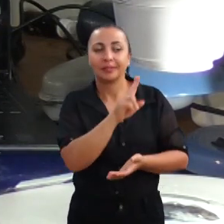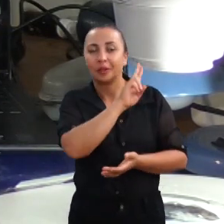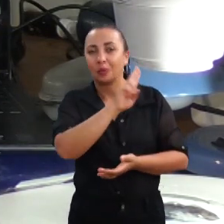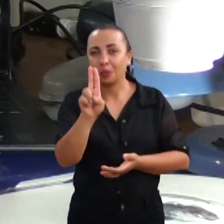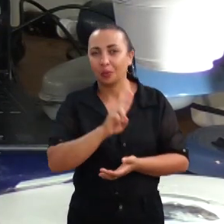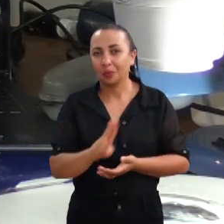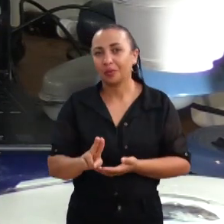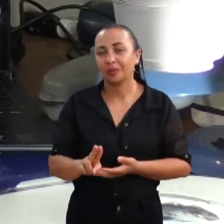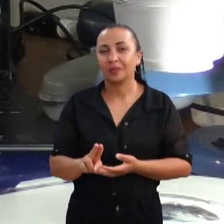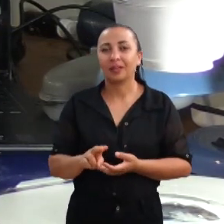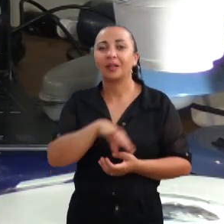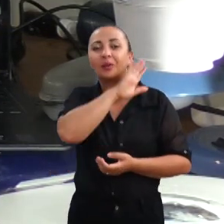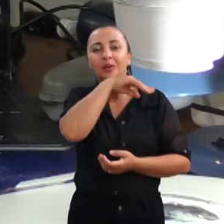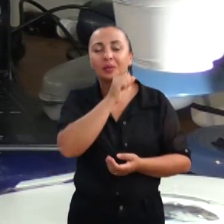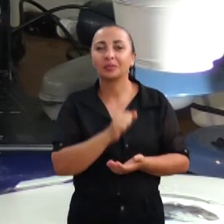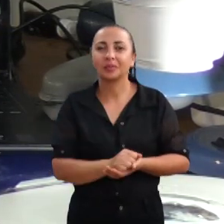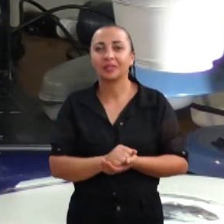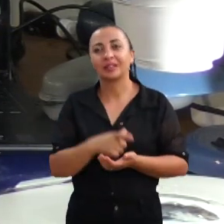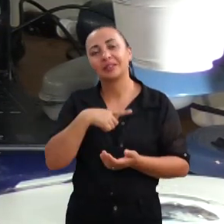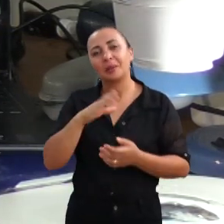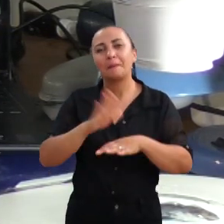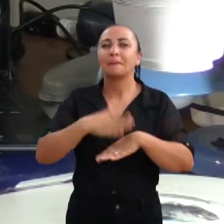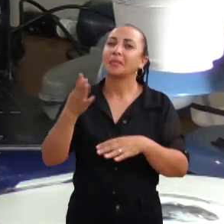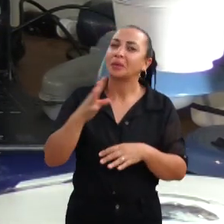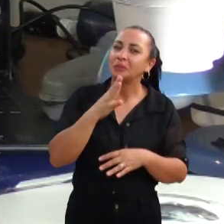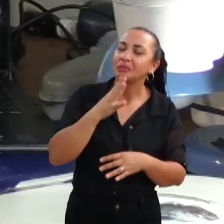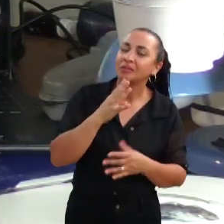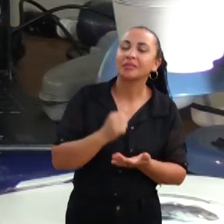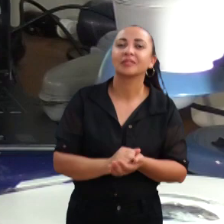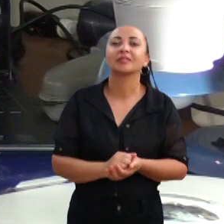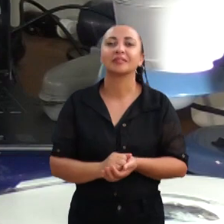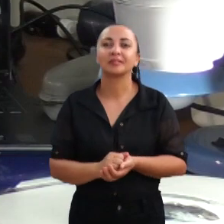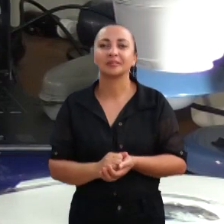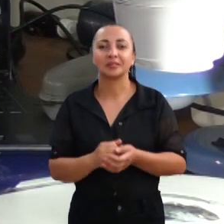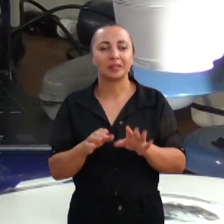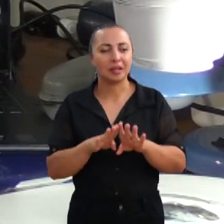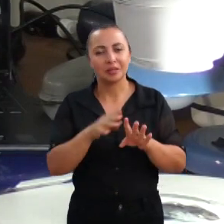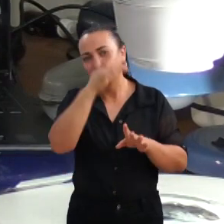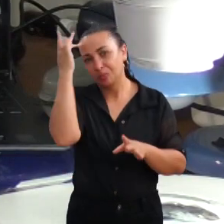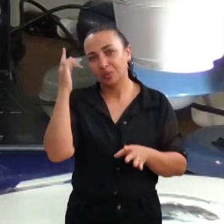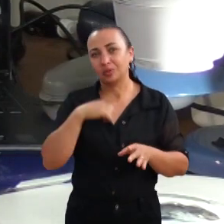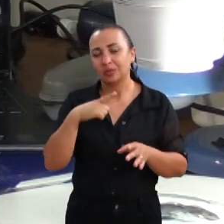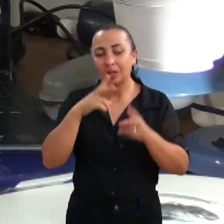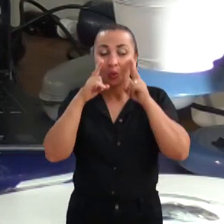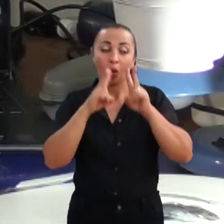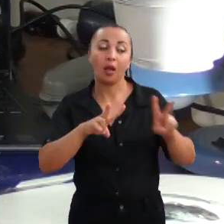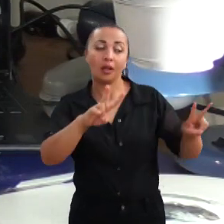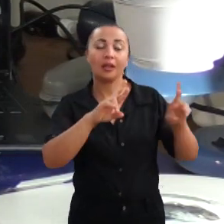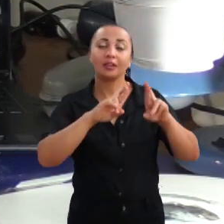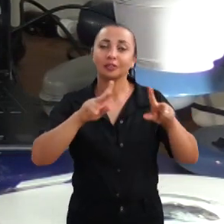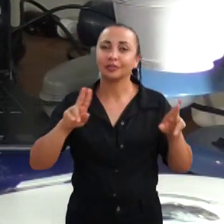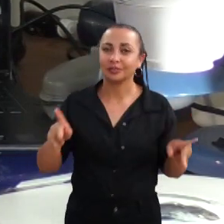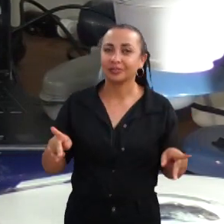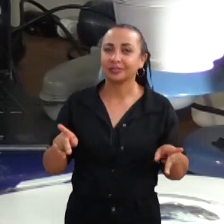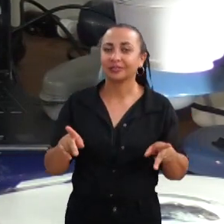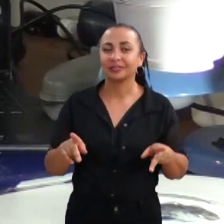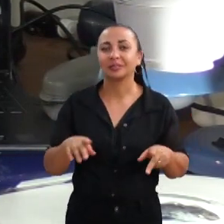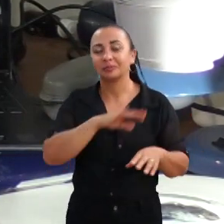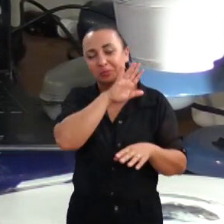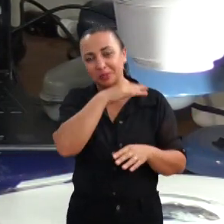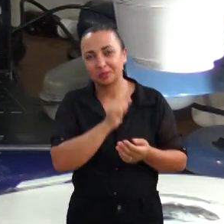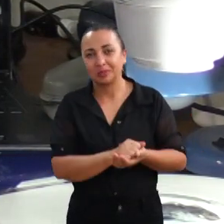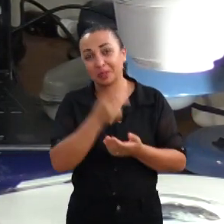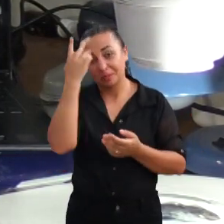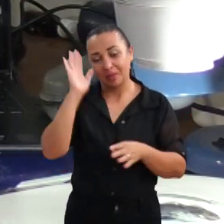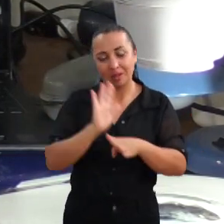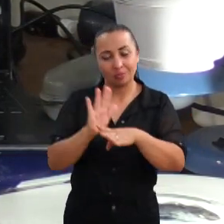Usando esses nomes, geralmente a espécie termina sendo mais reconhecida, termina sendo as pessoas tendo um olhar diferente para essas